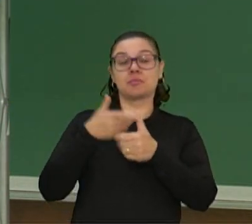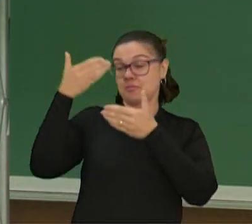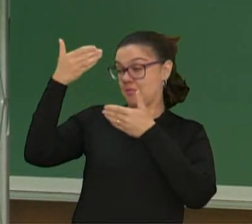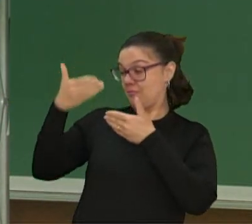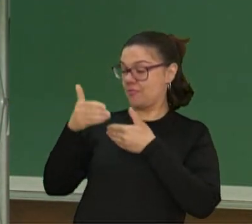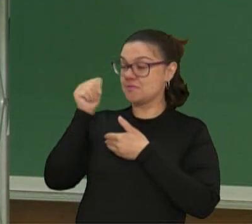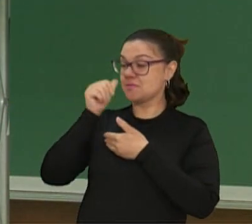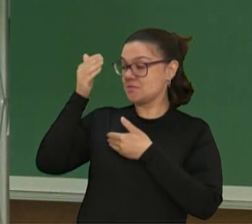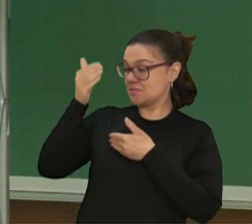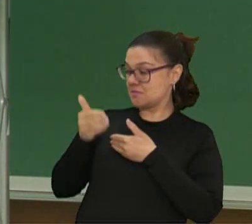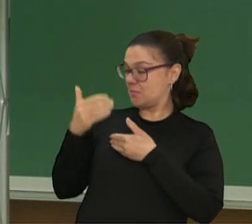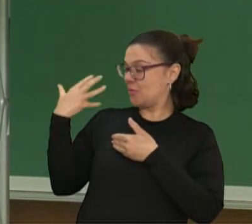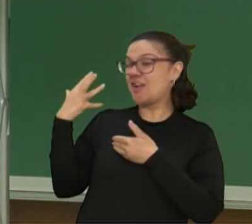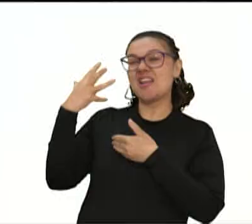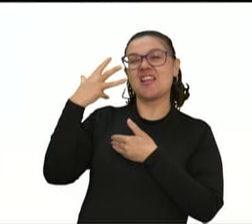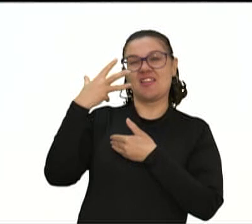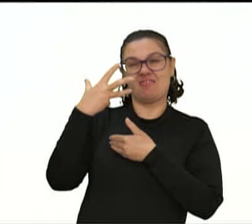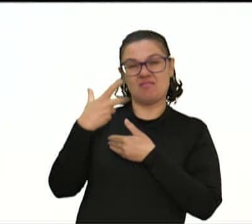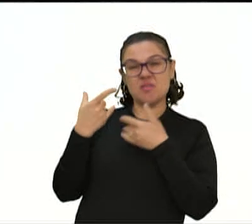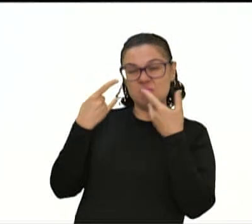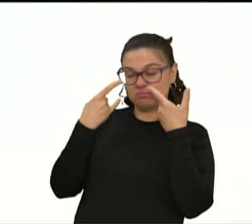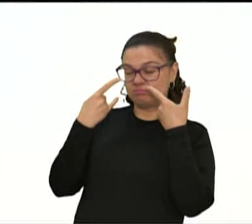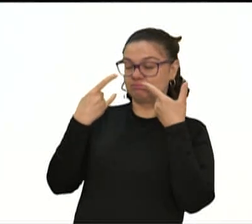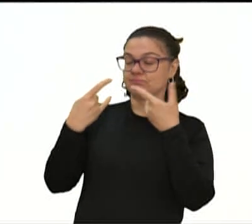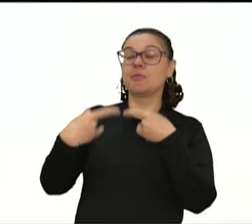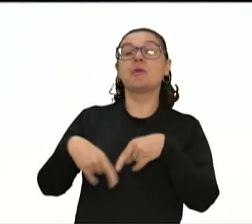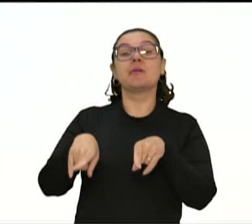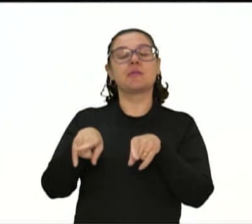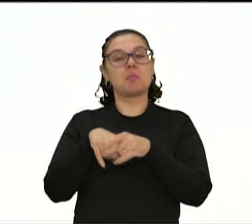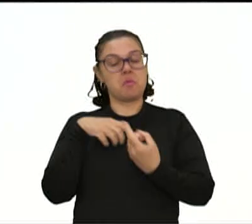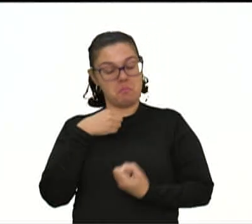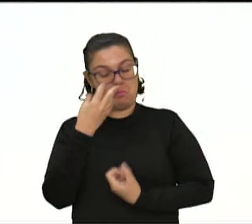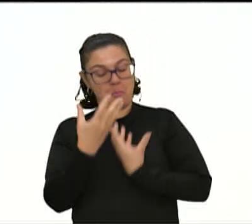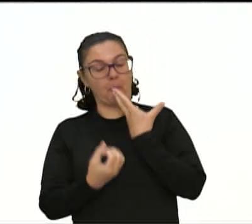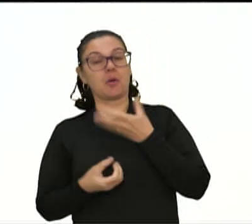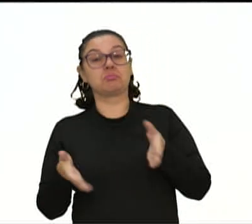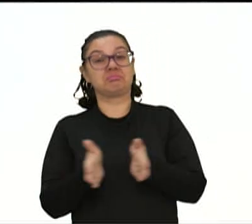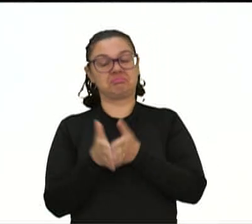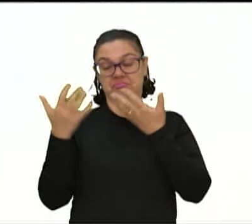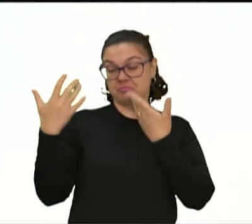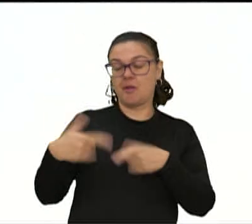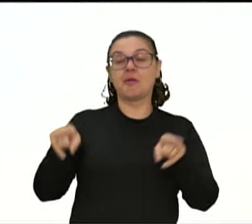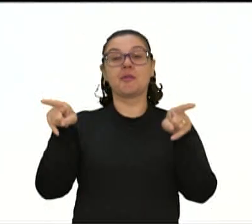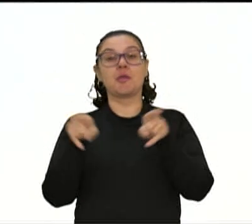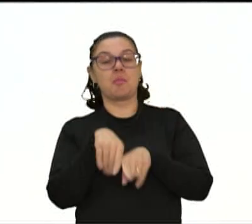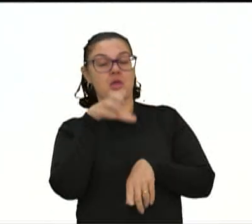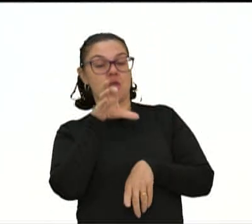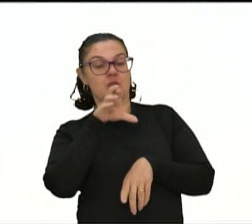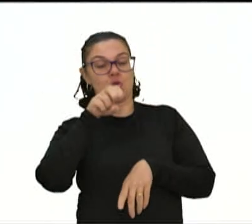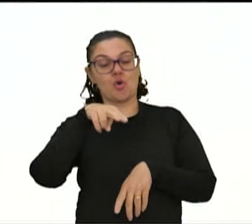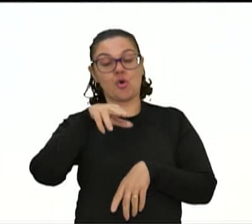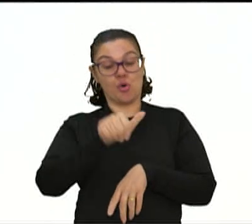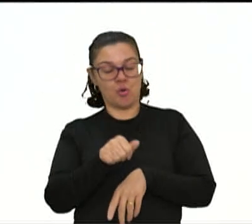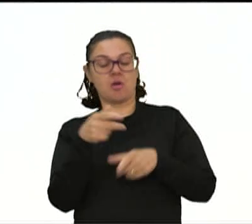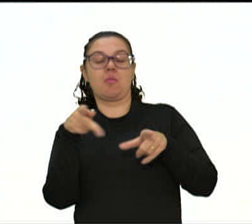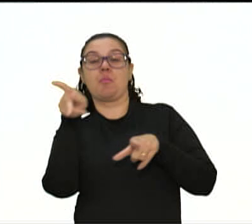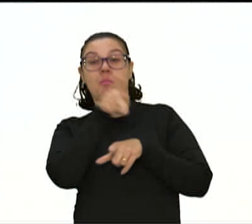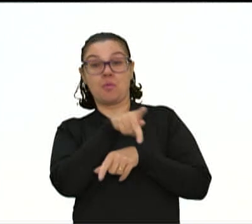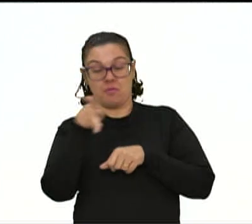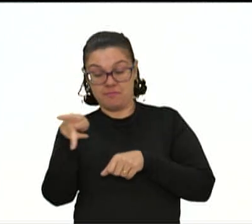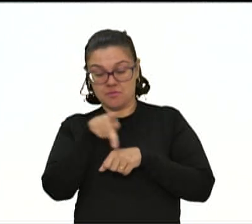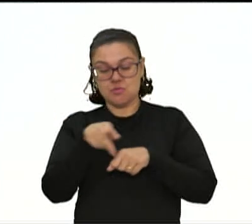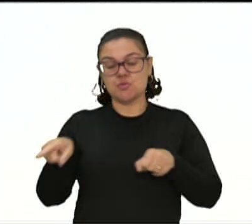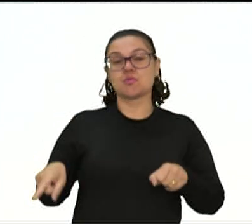a figura, essa mulher linda, maravilhosa, além de grande poeta, ela foi cronista, professora, jornalista, uma